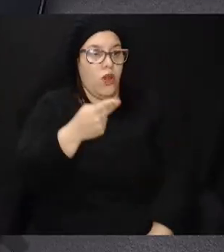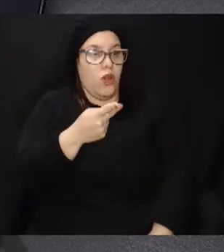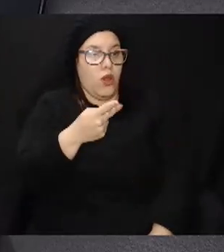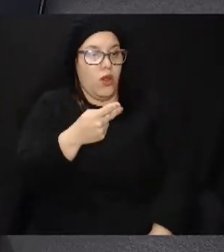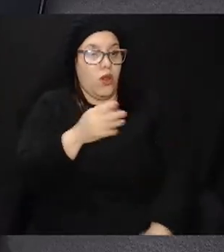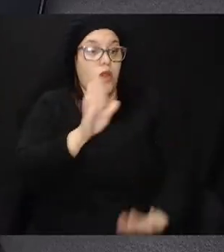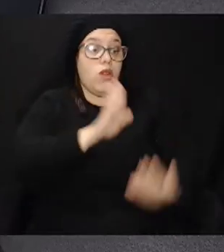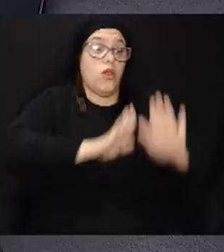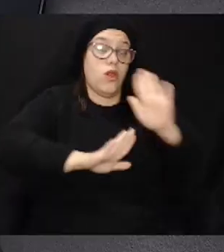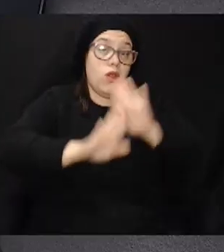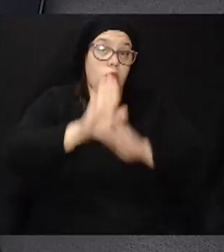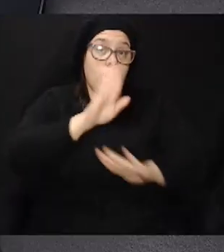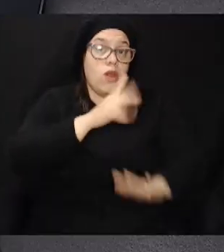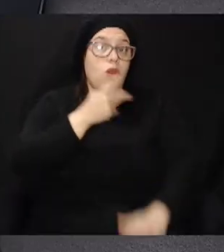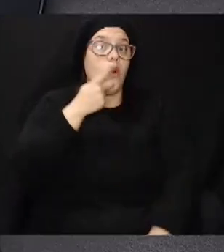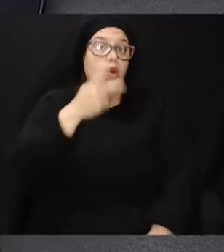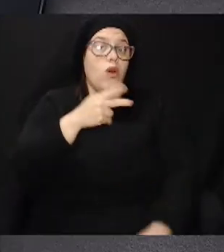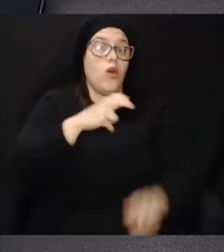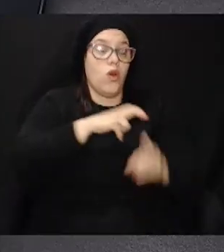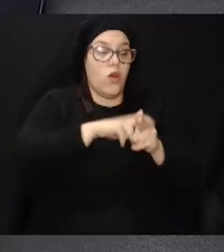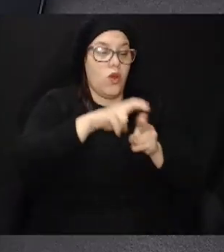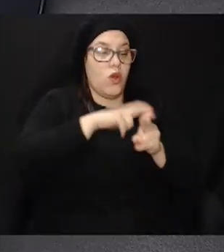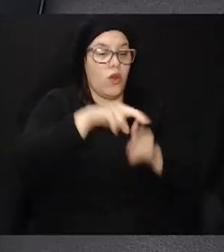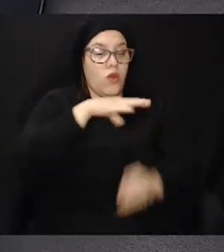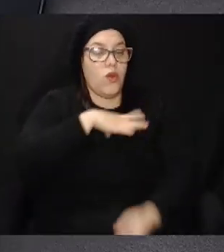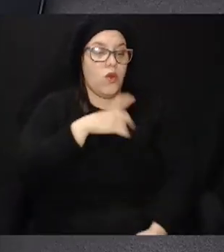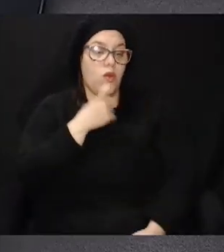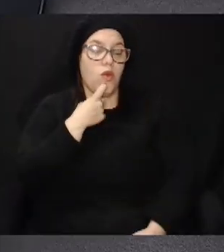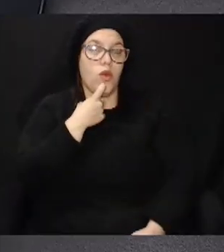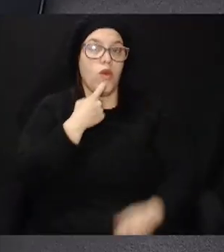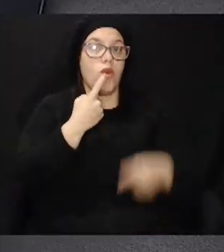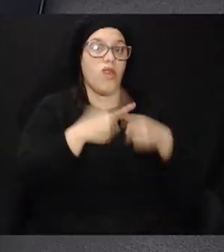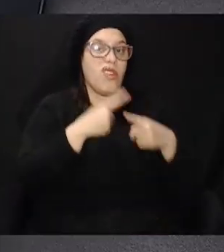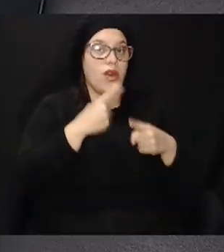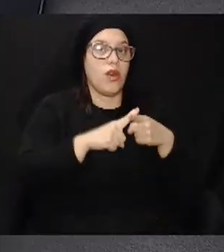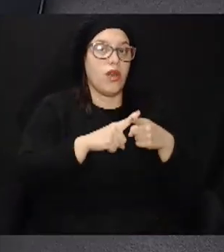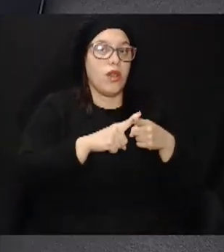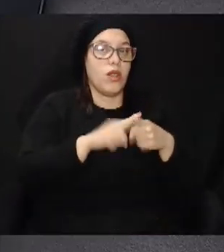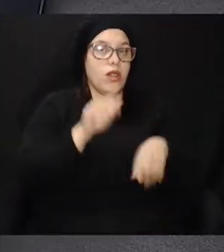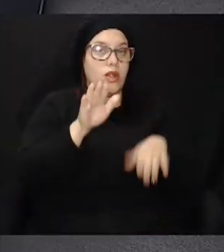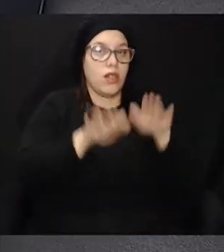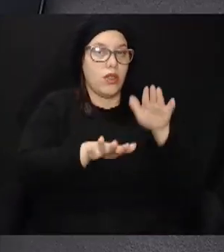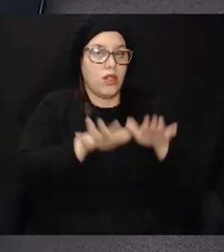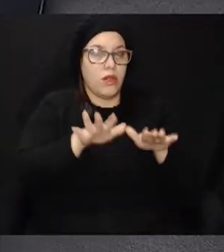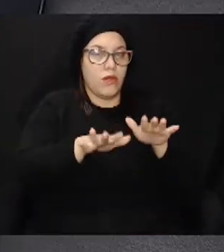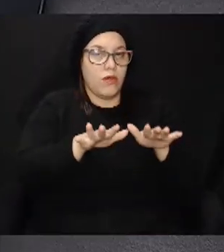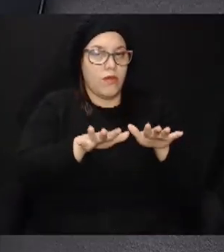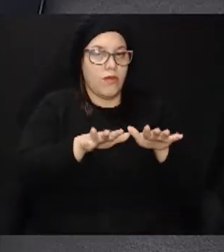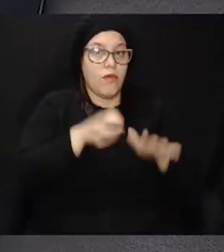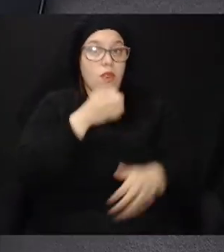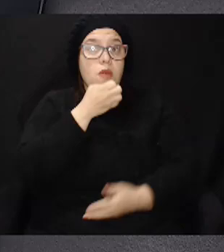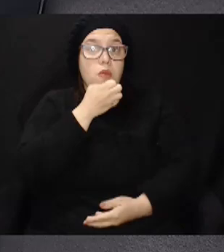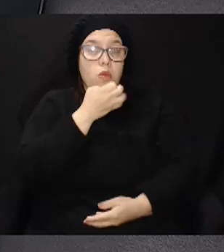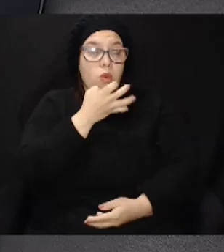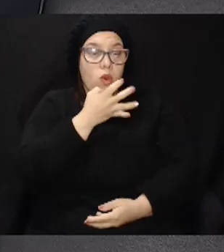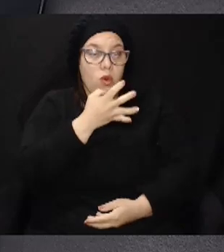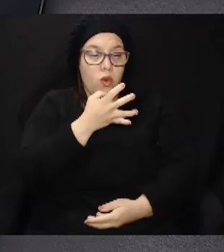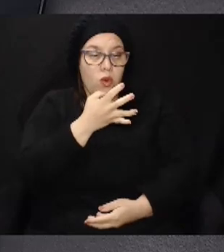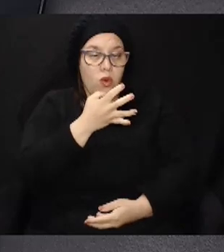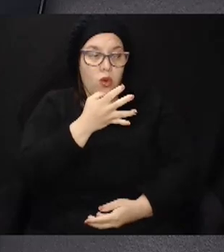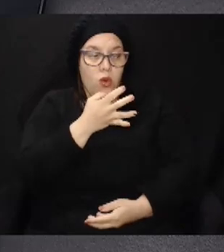para falar de metrô na cidade de Campinas, porque nós ainda carregamos, e é bom isso, é maravilhoso,